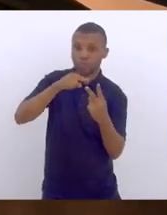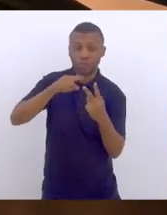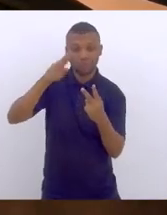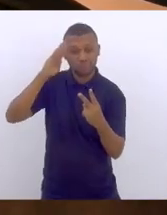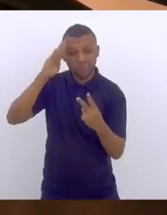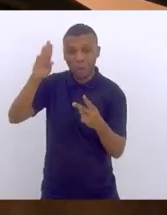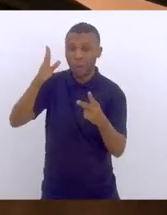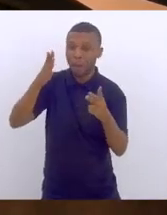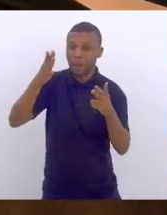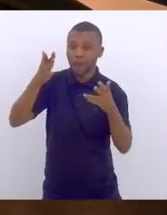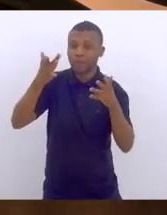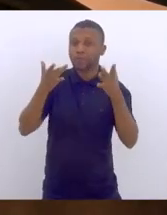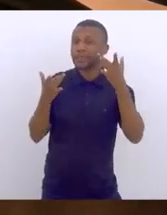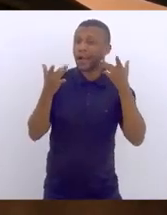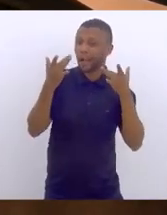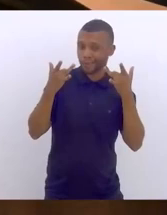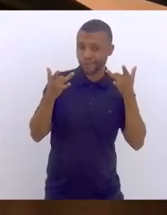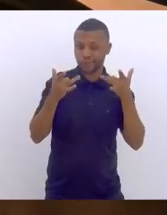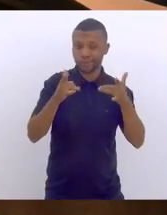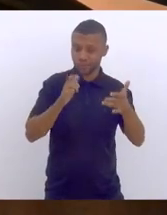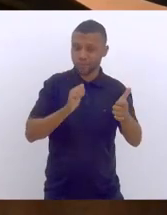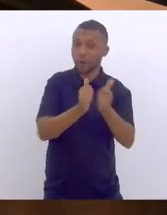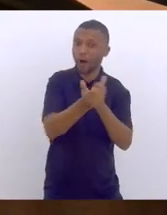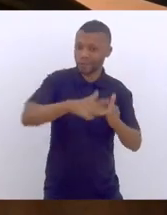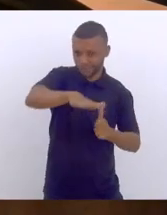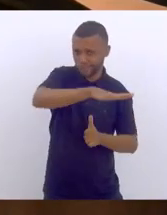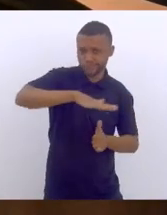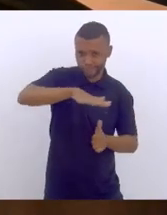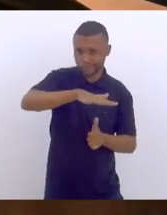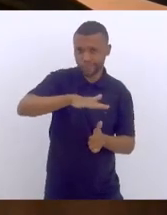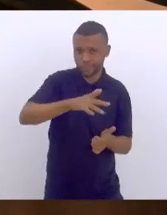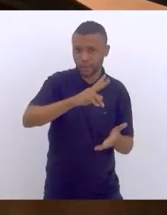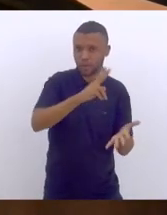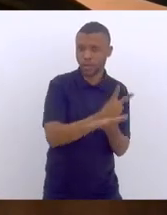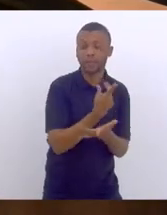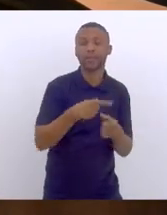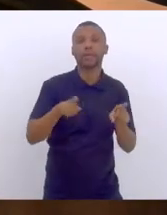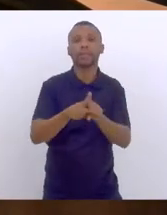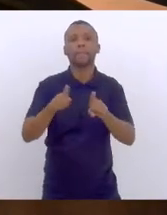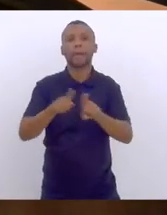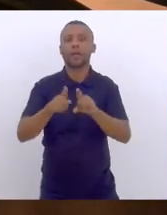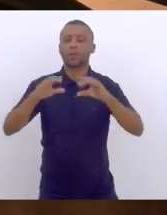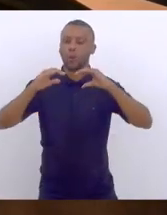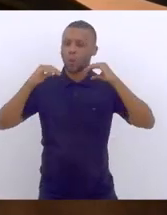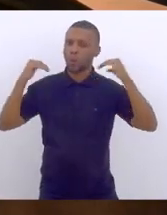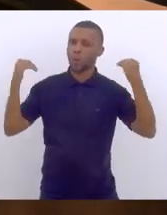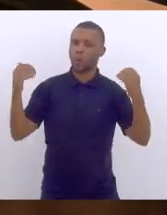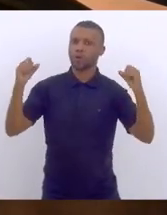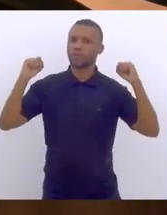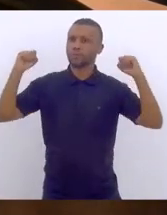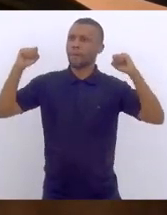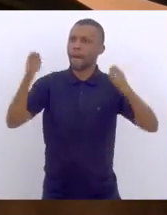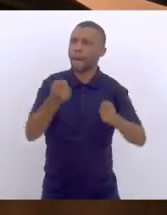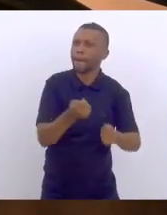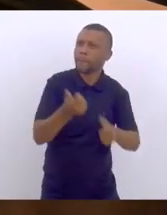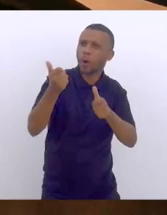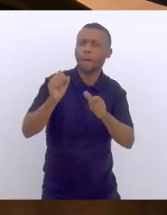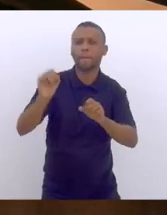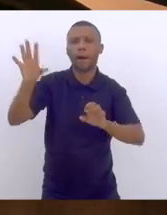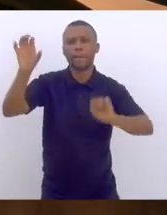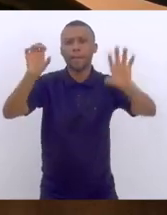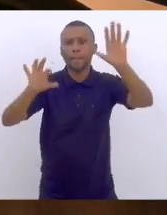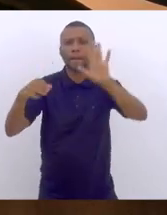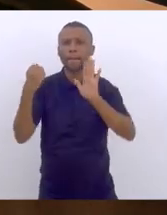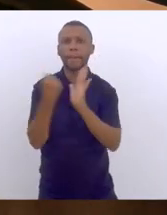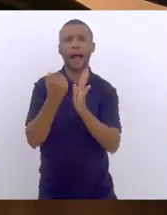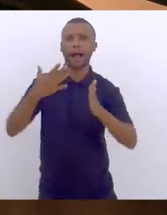É o espetáculo esportivo propriamente dito e o espetáculo das torcidas nas arquibancadas, que fazem também a marca,